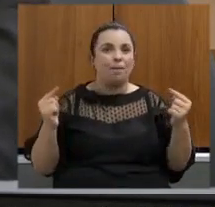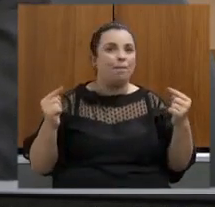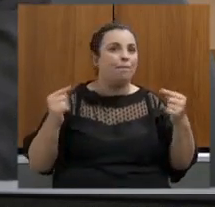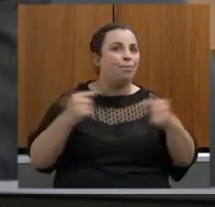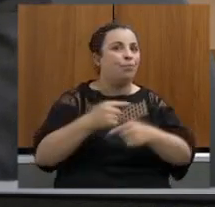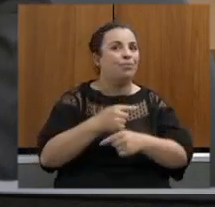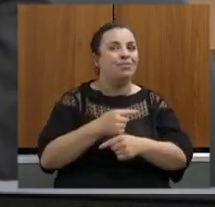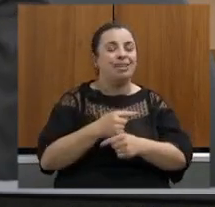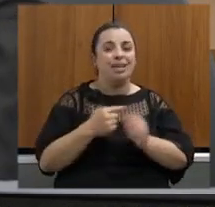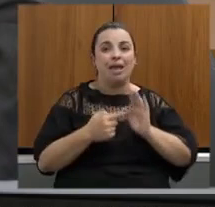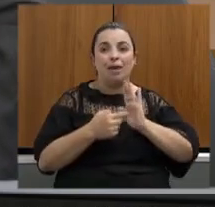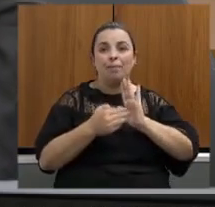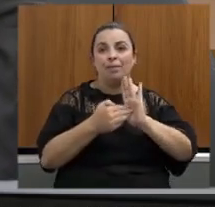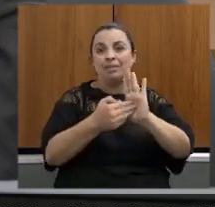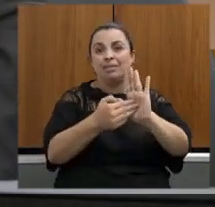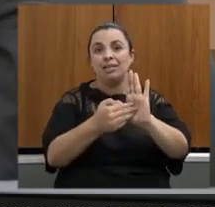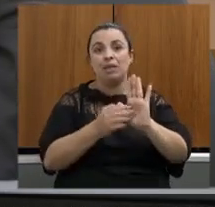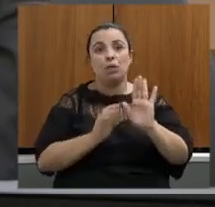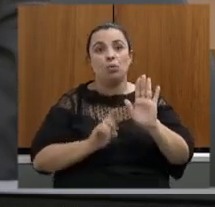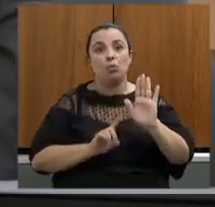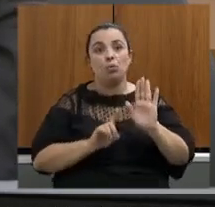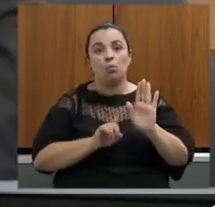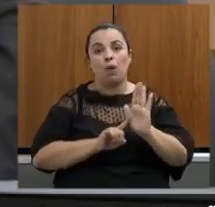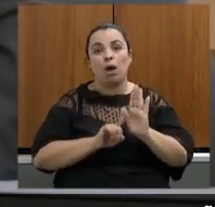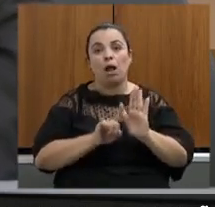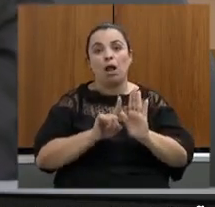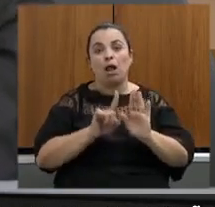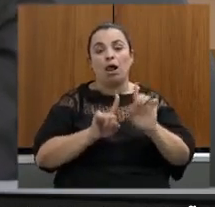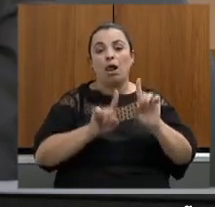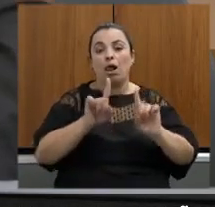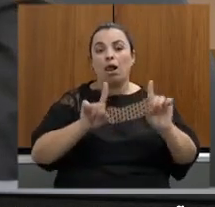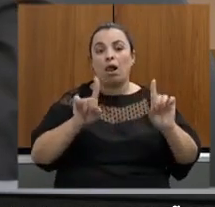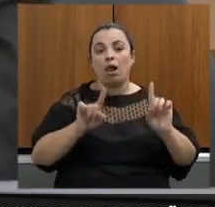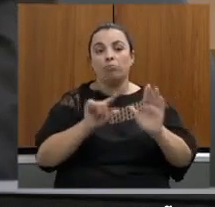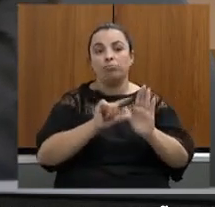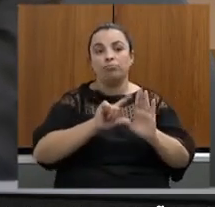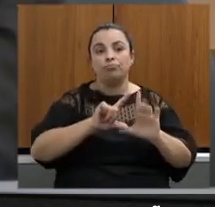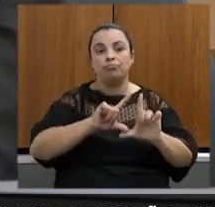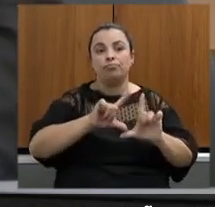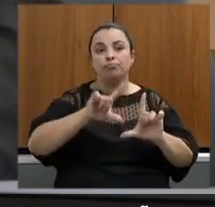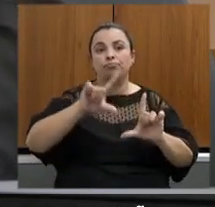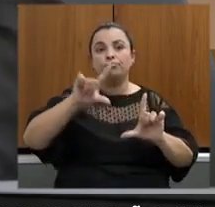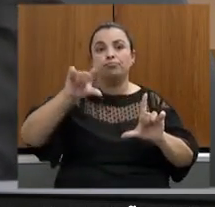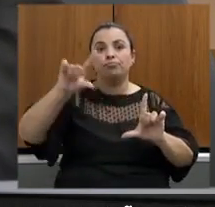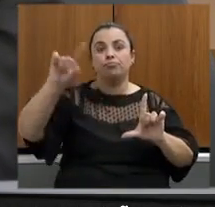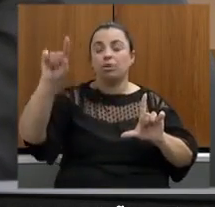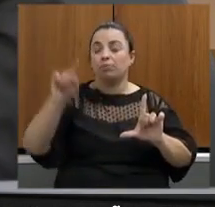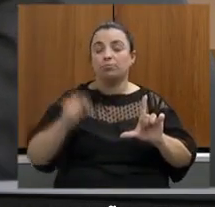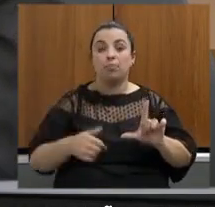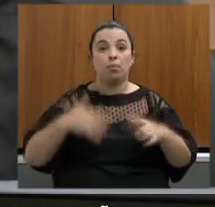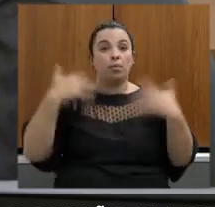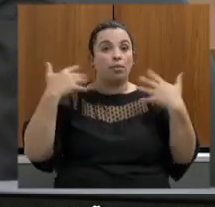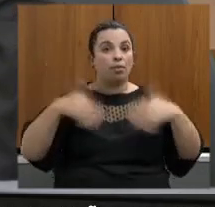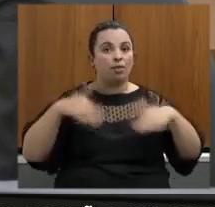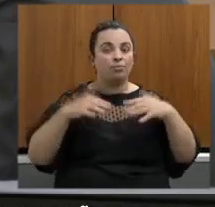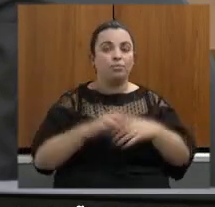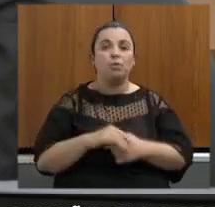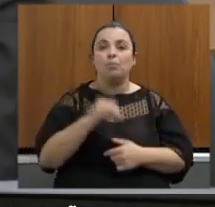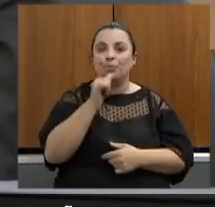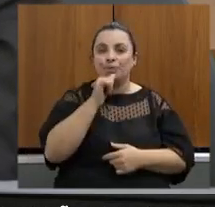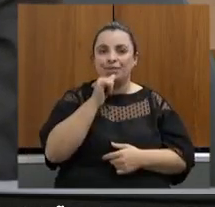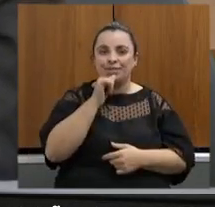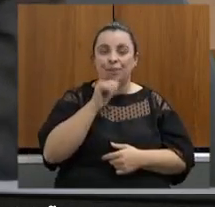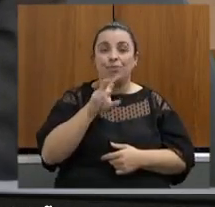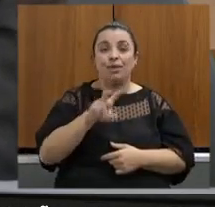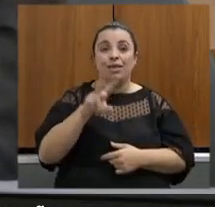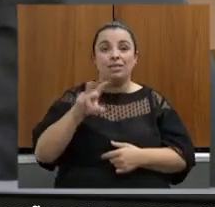e apresentando números fantásticos por exemplo muito rapidamente Minas Gerais deixou a 550 leitos